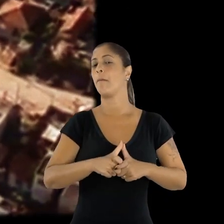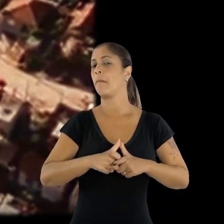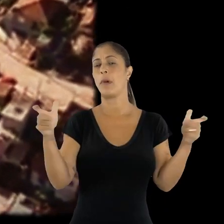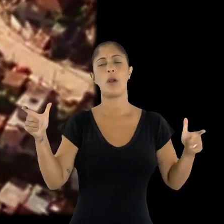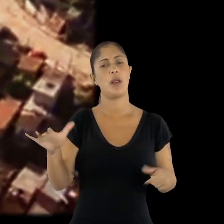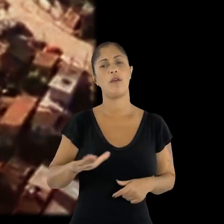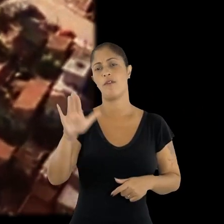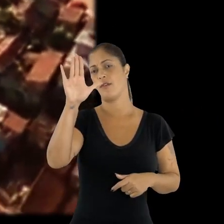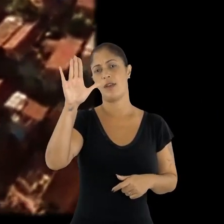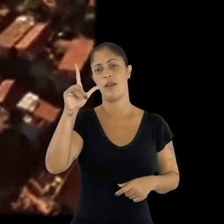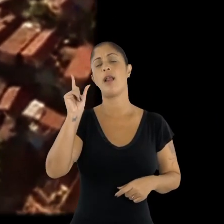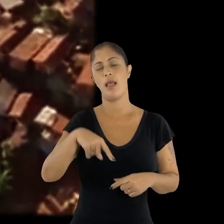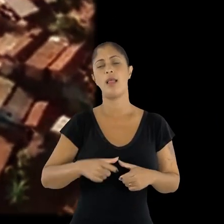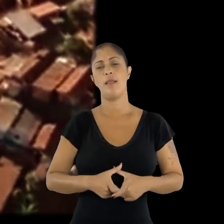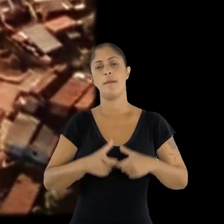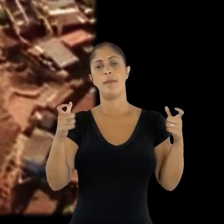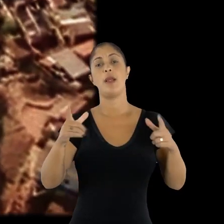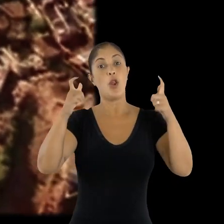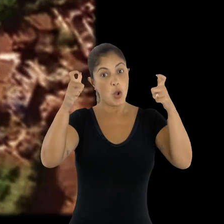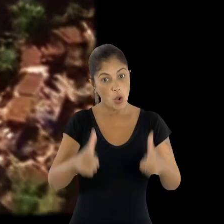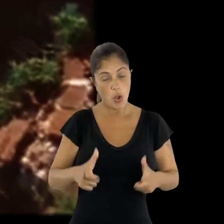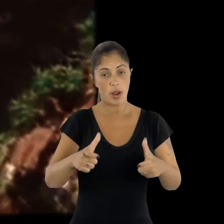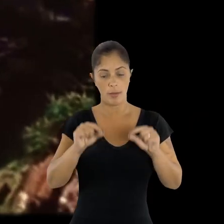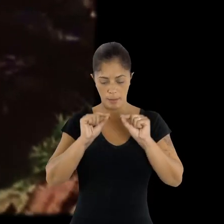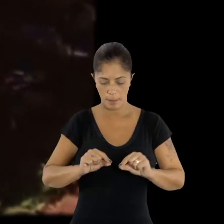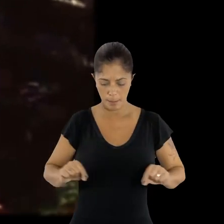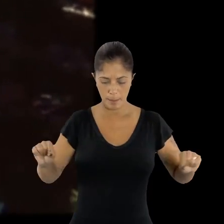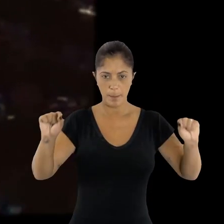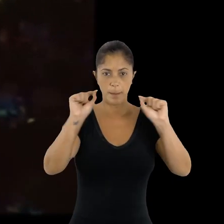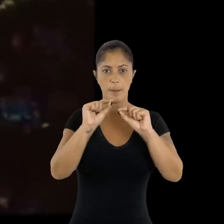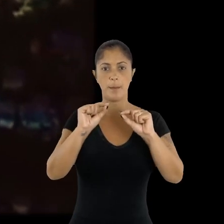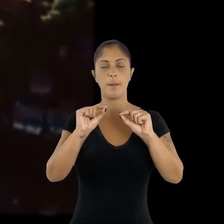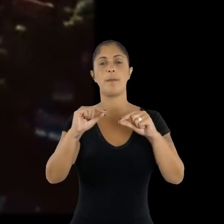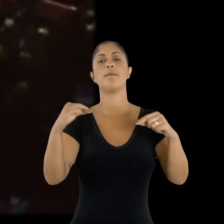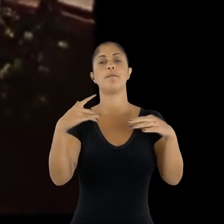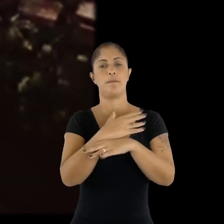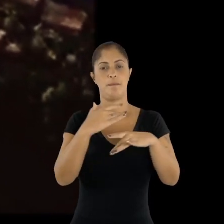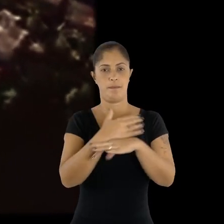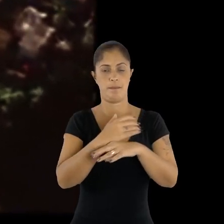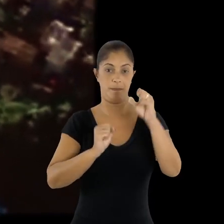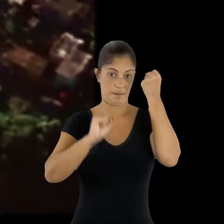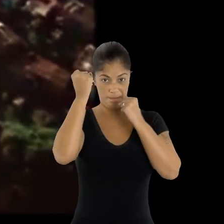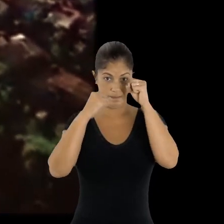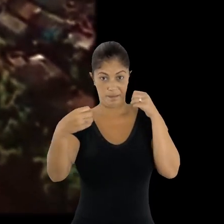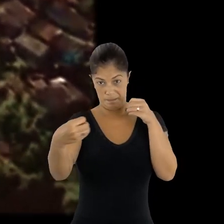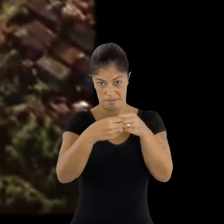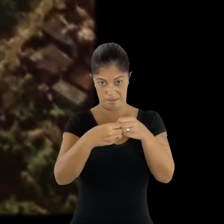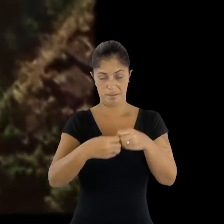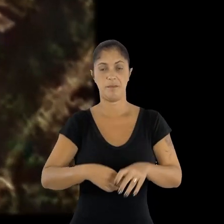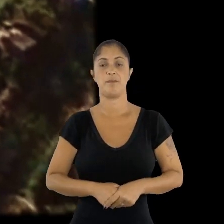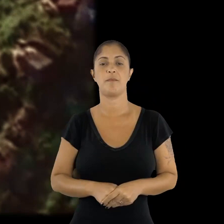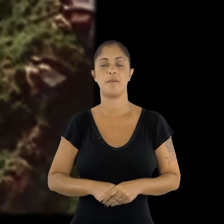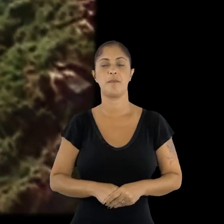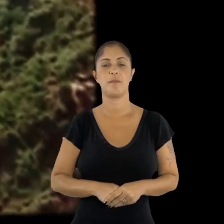a maior parte das favelas e as grandes favelas estão localizadas nos arredores das grandes indústrias metalúrgicas. Ao